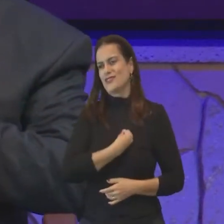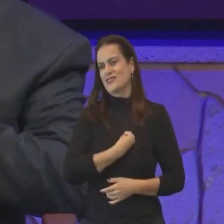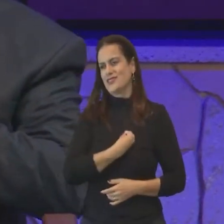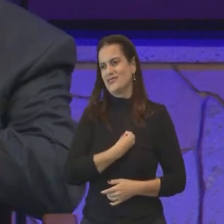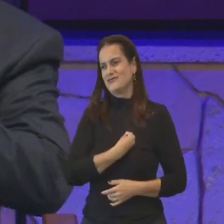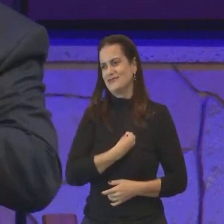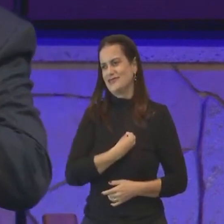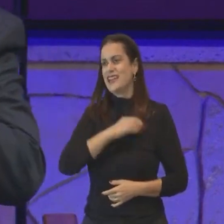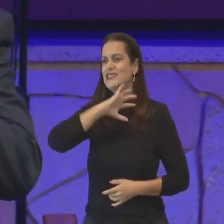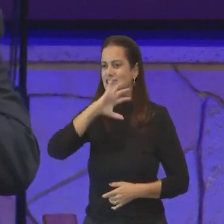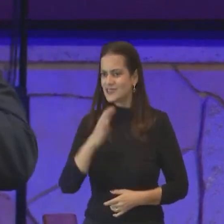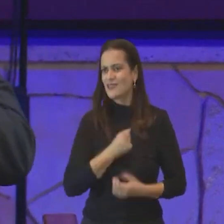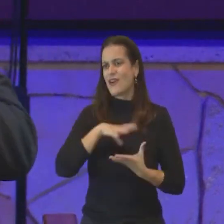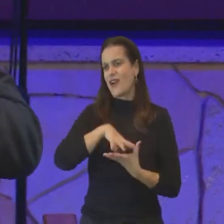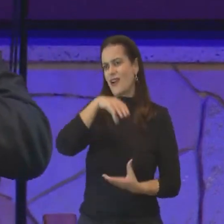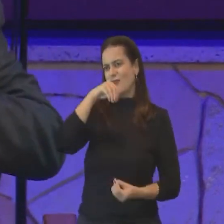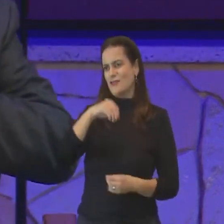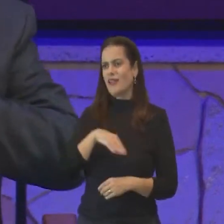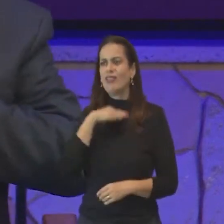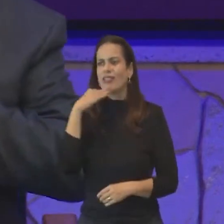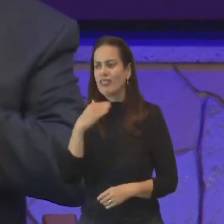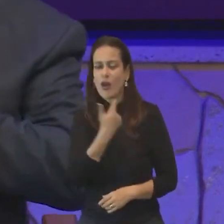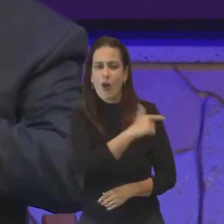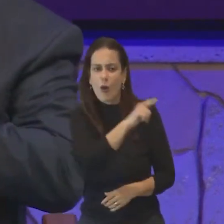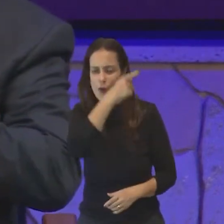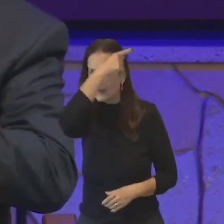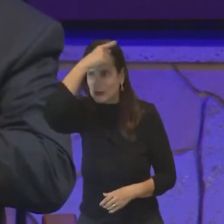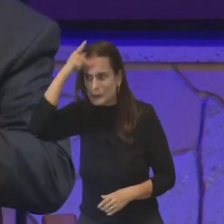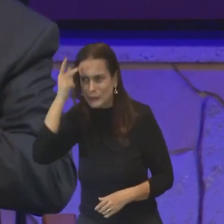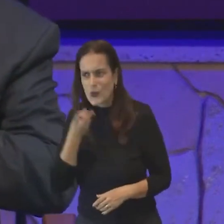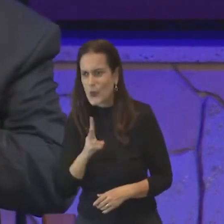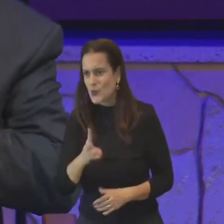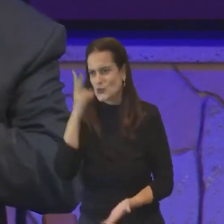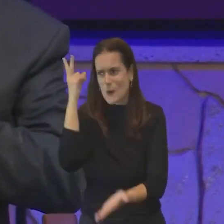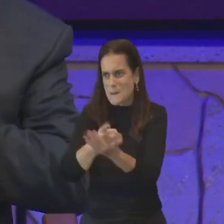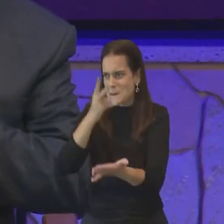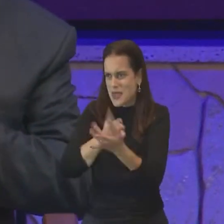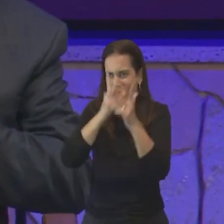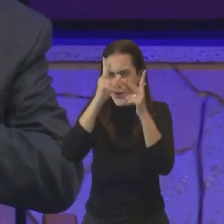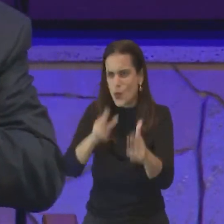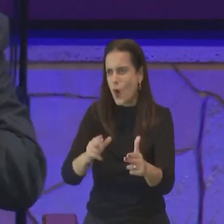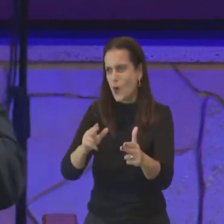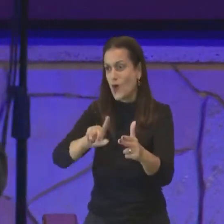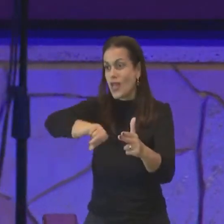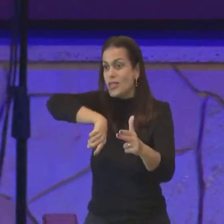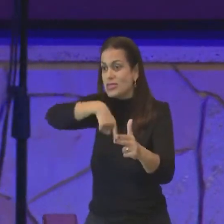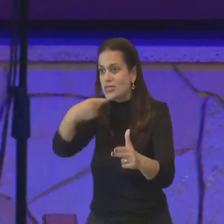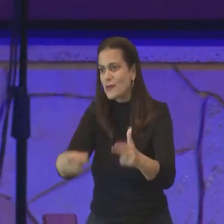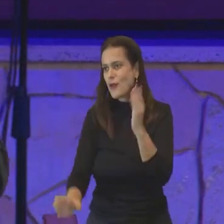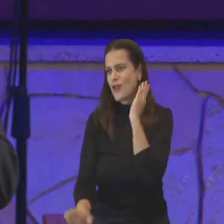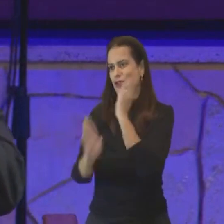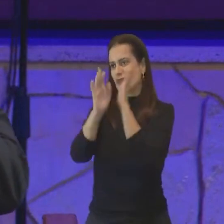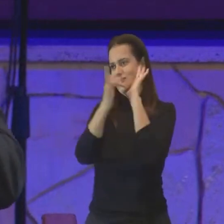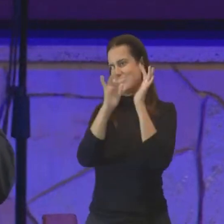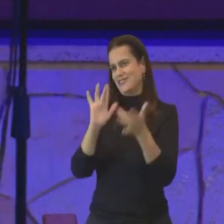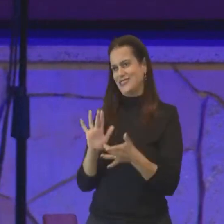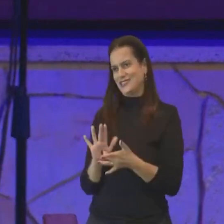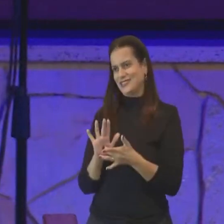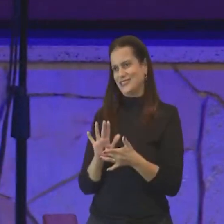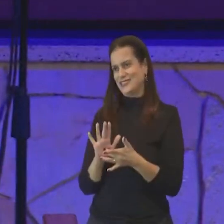sua alma. Nenhuma pessoa continua sendo a mesma após o encontro pessoal